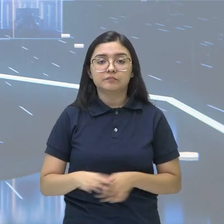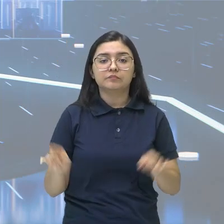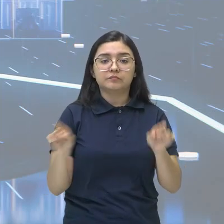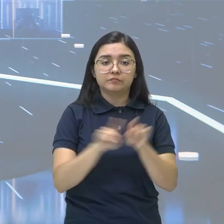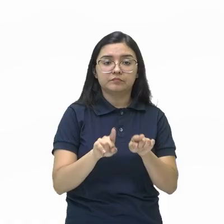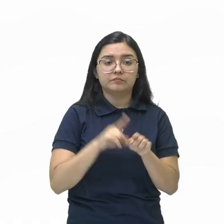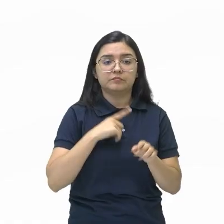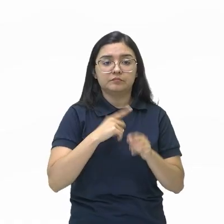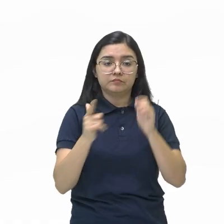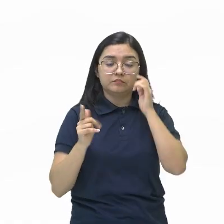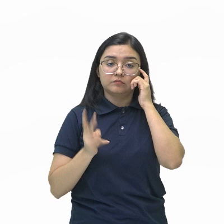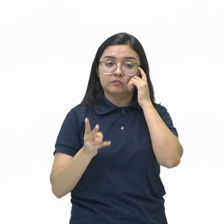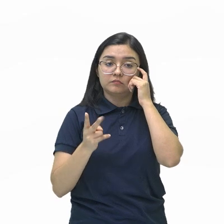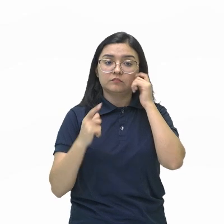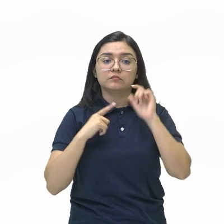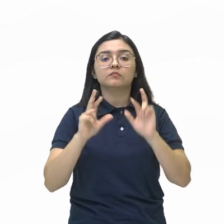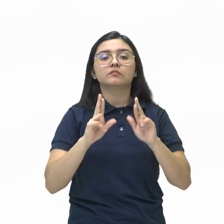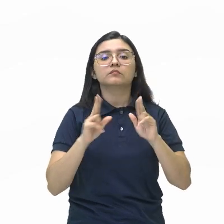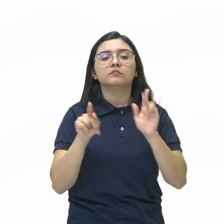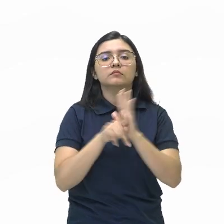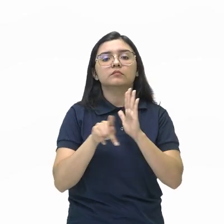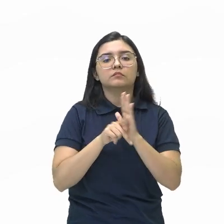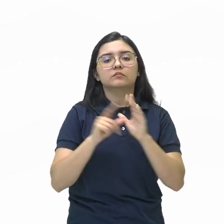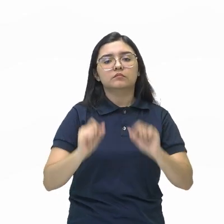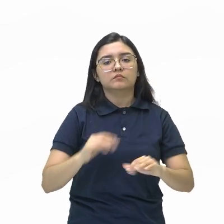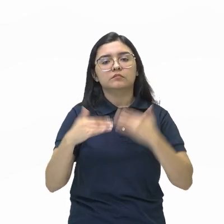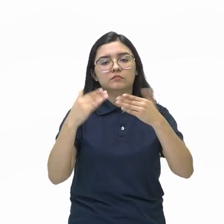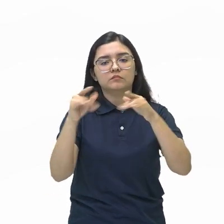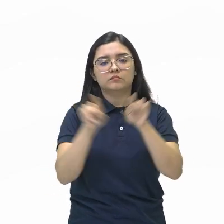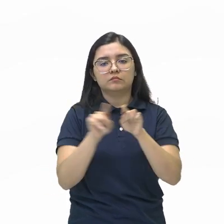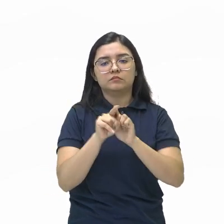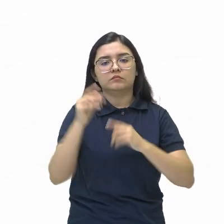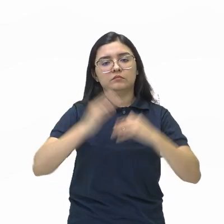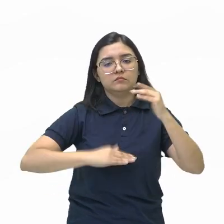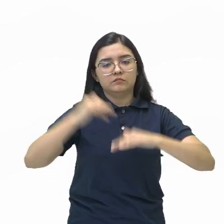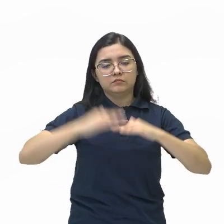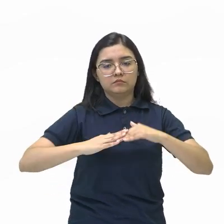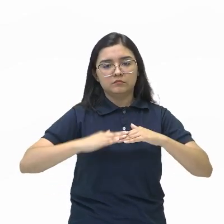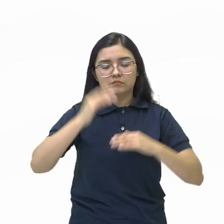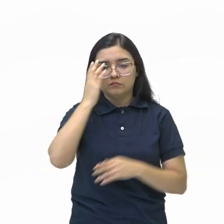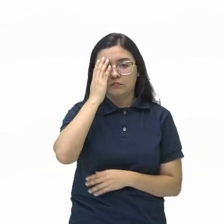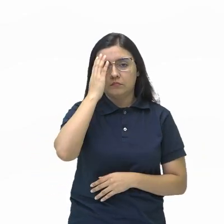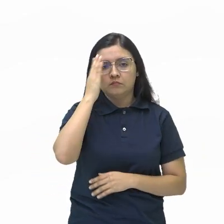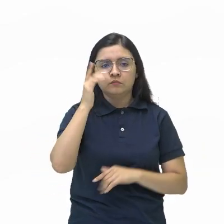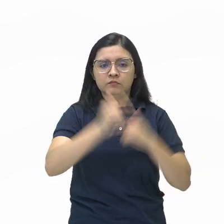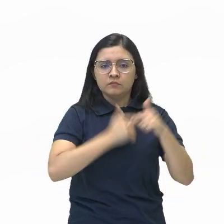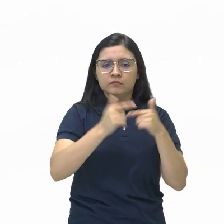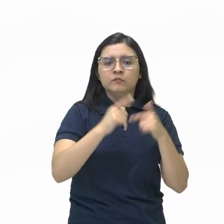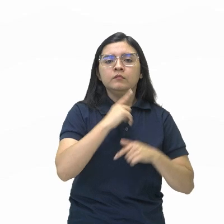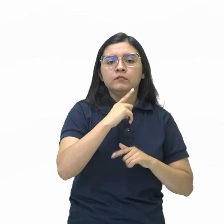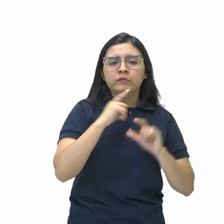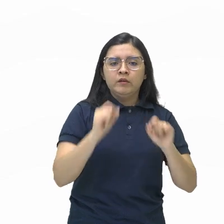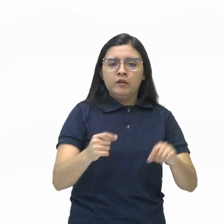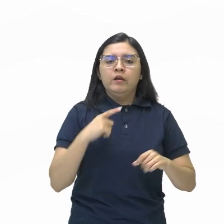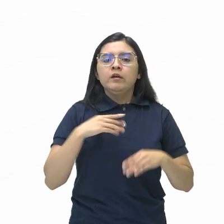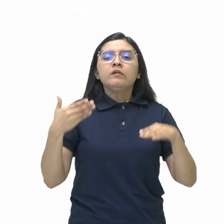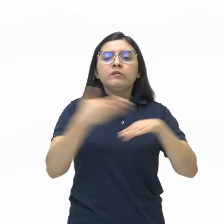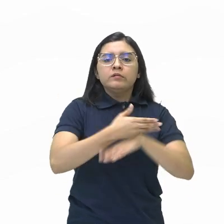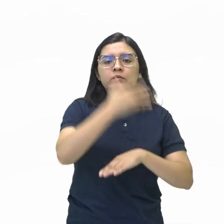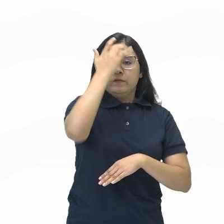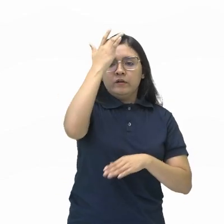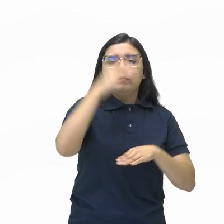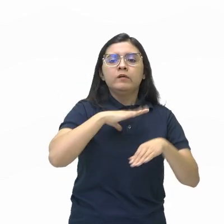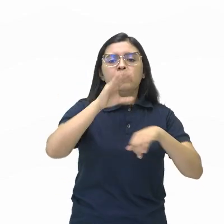mais, vamos lá. As expectativas de carreira e desenvolvimento. Os trabalhadores têm o quê? Um acesso mais fácil